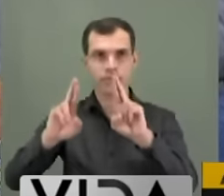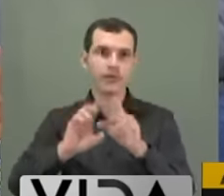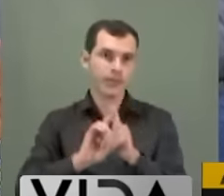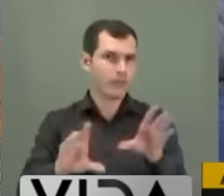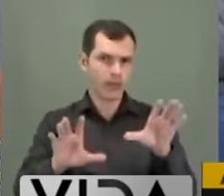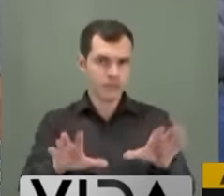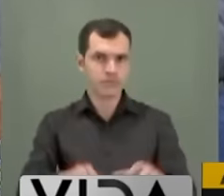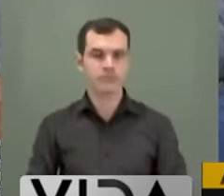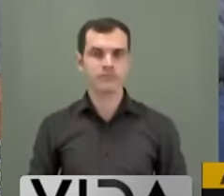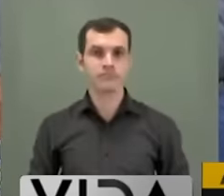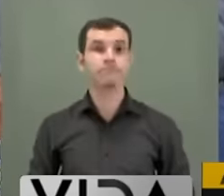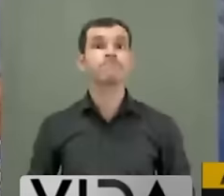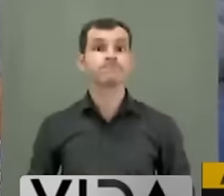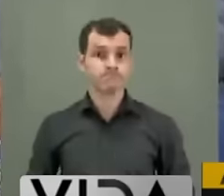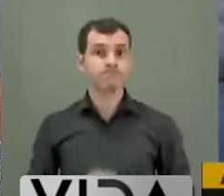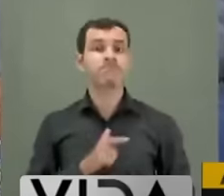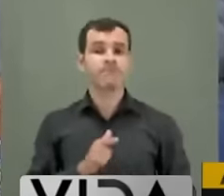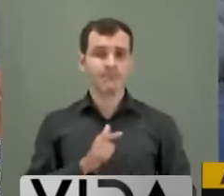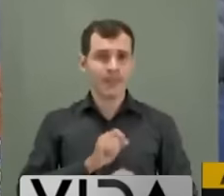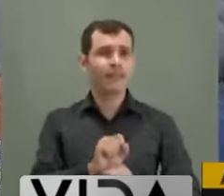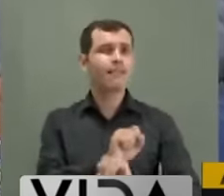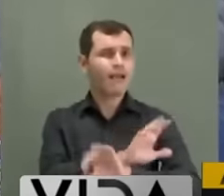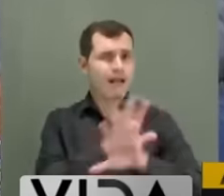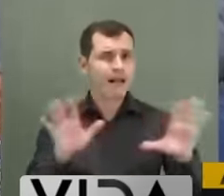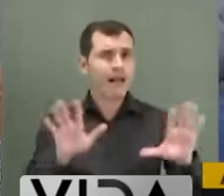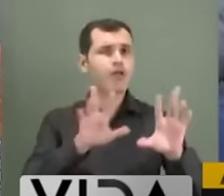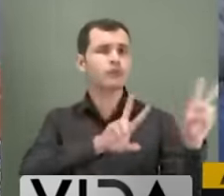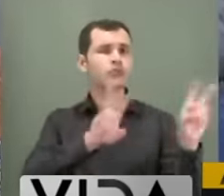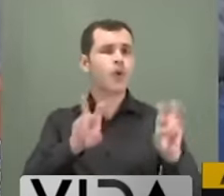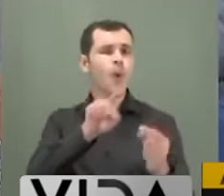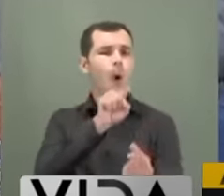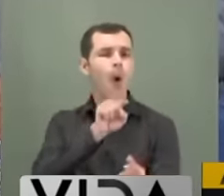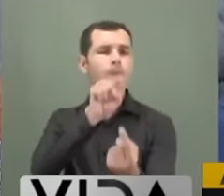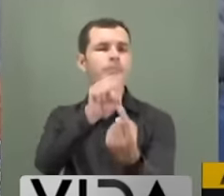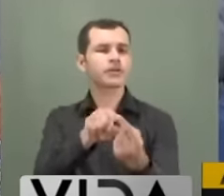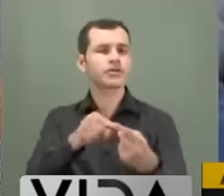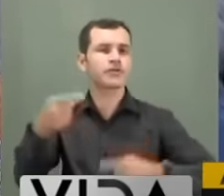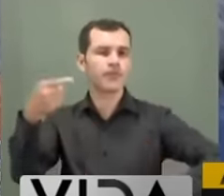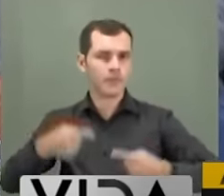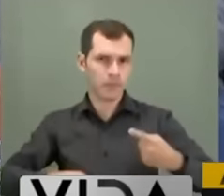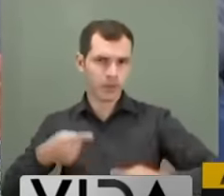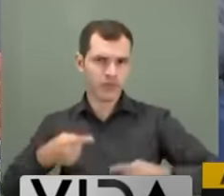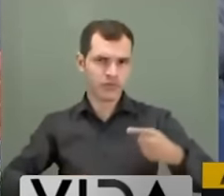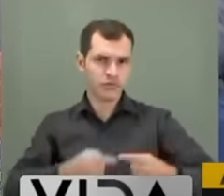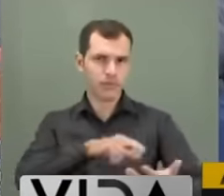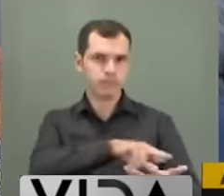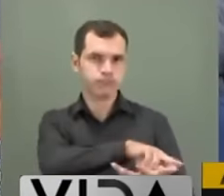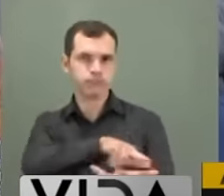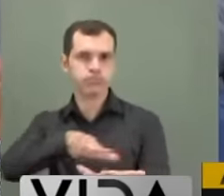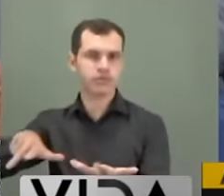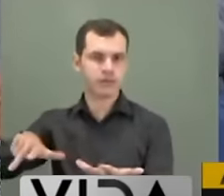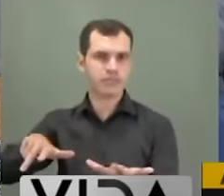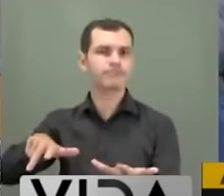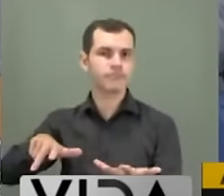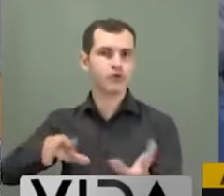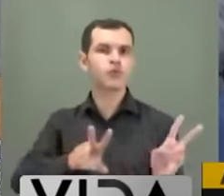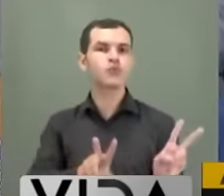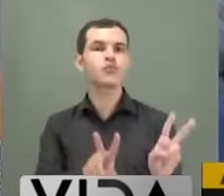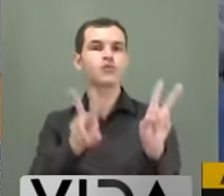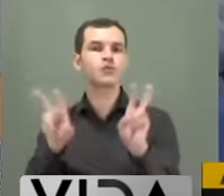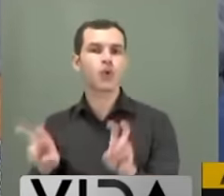ficou muito claro os objetivos políticos da retenção